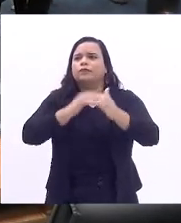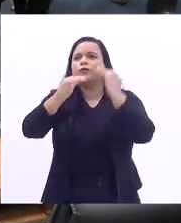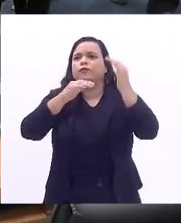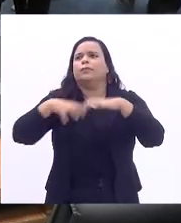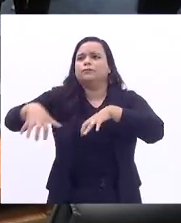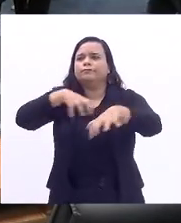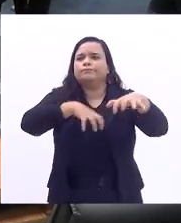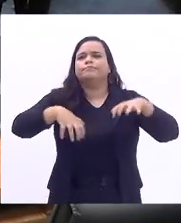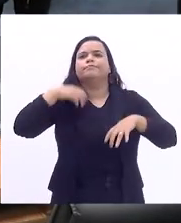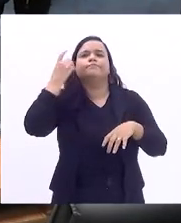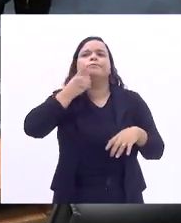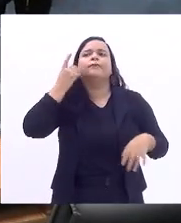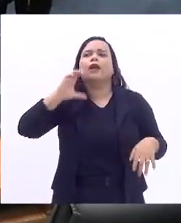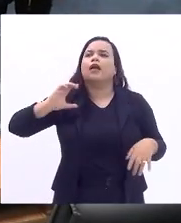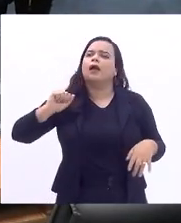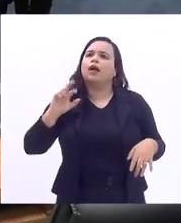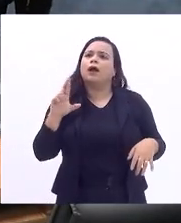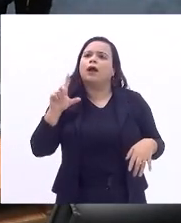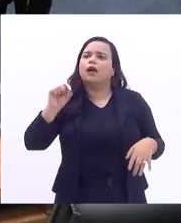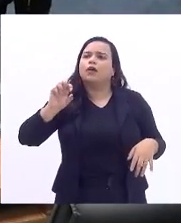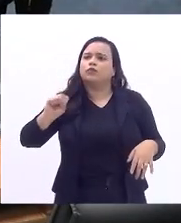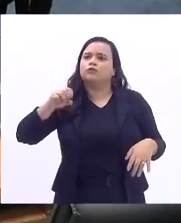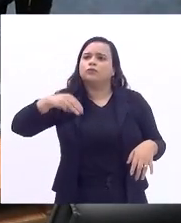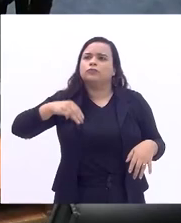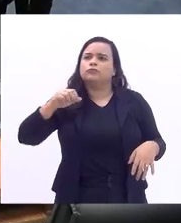Carlos Macedo a